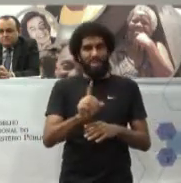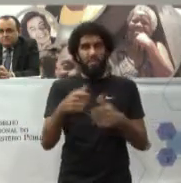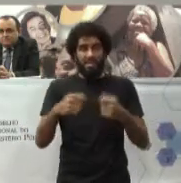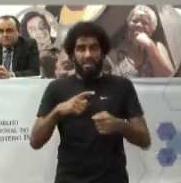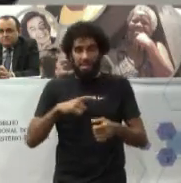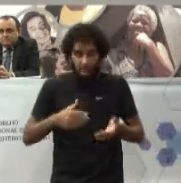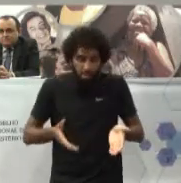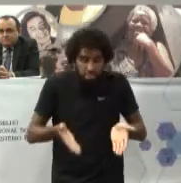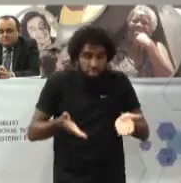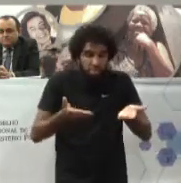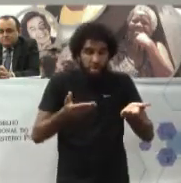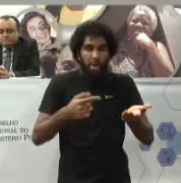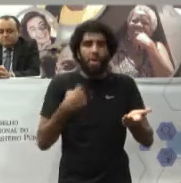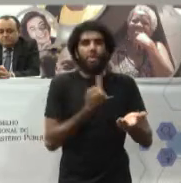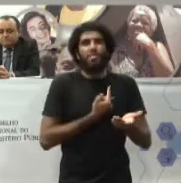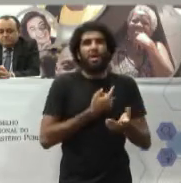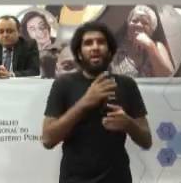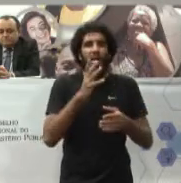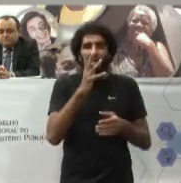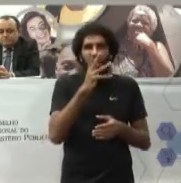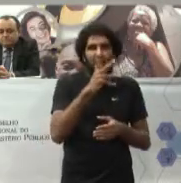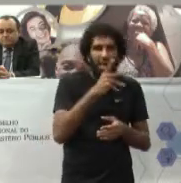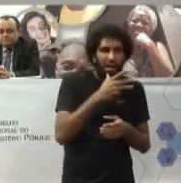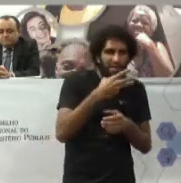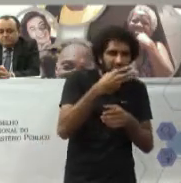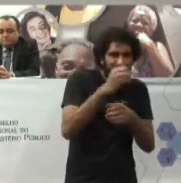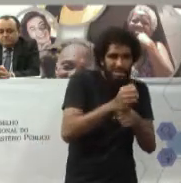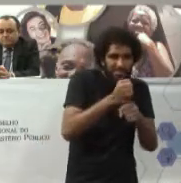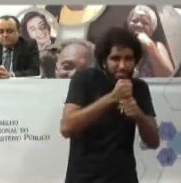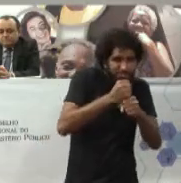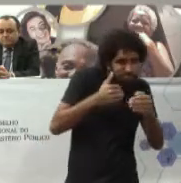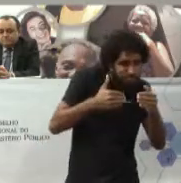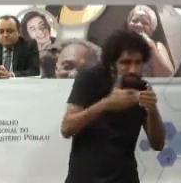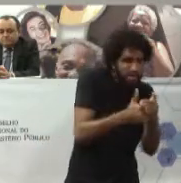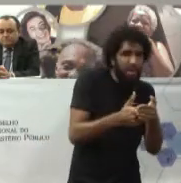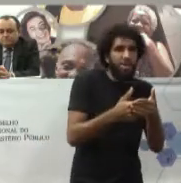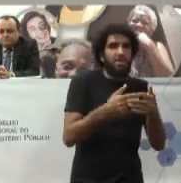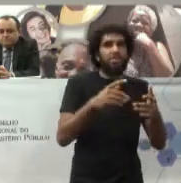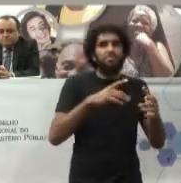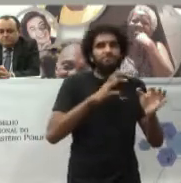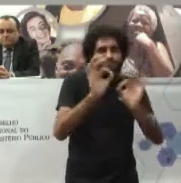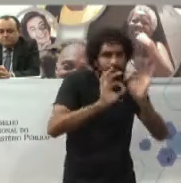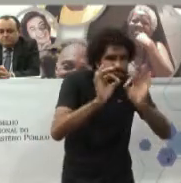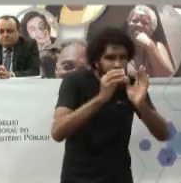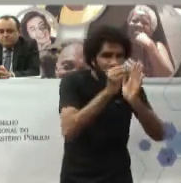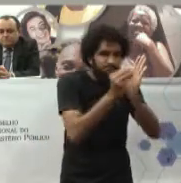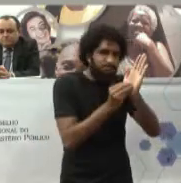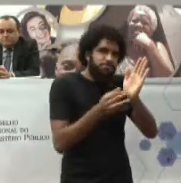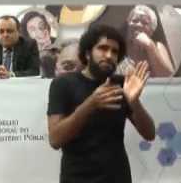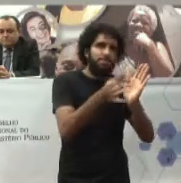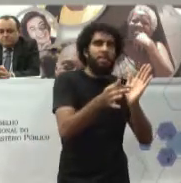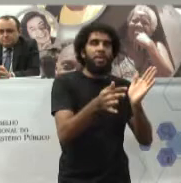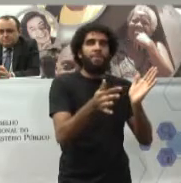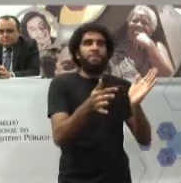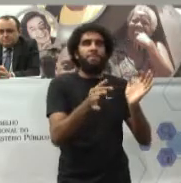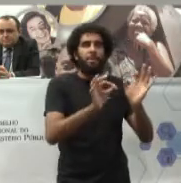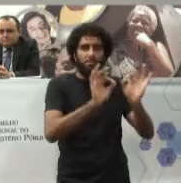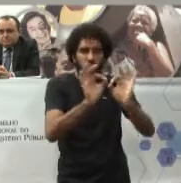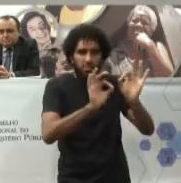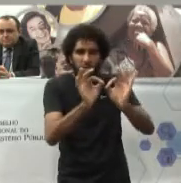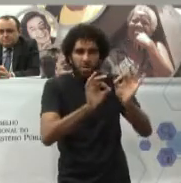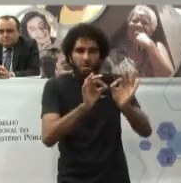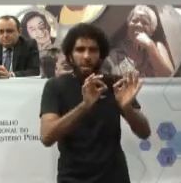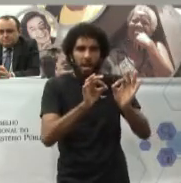30 anos pra dialogar necessidade de intervir de planejar de formular a a